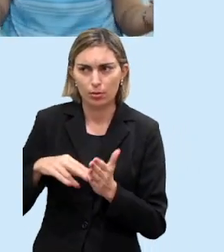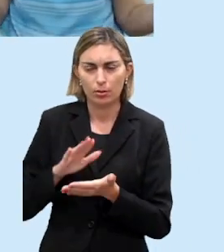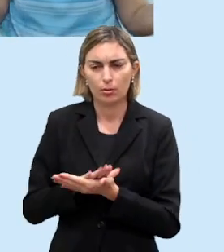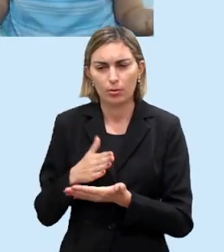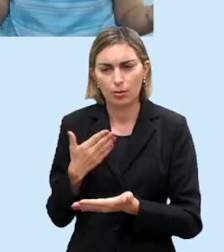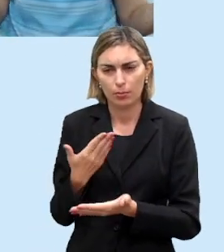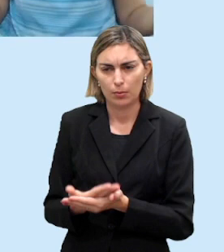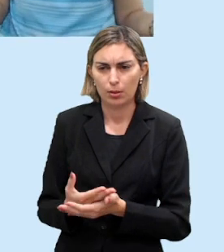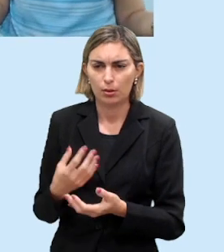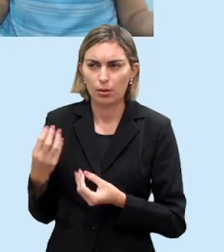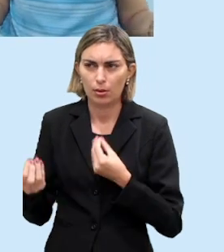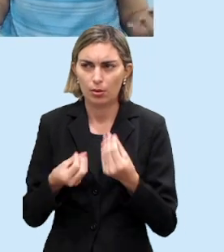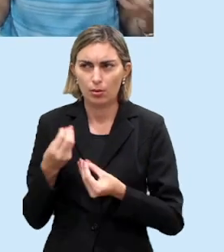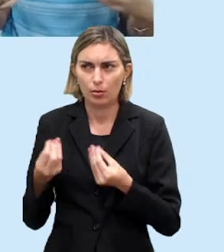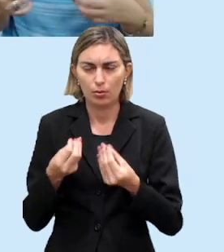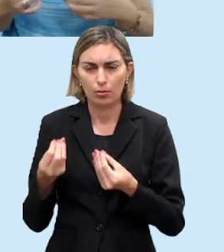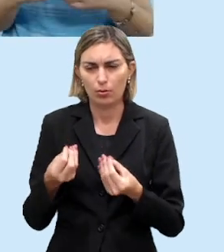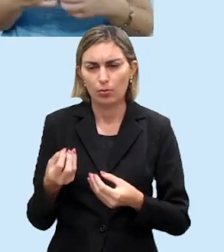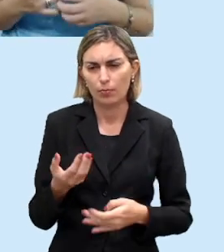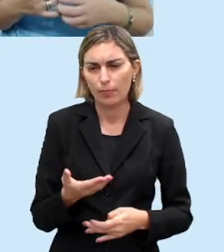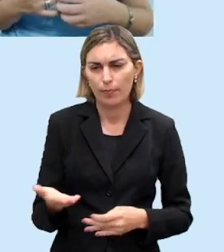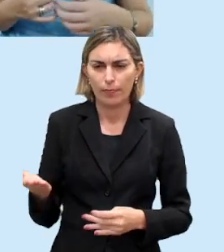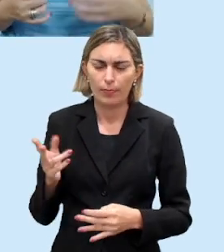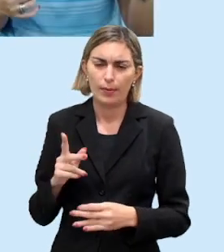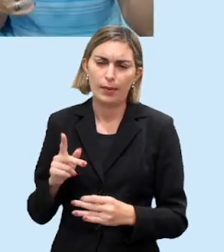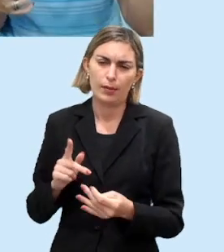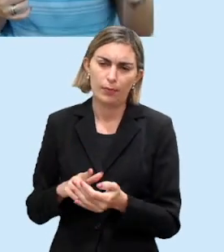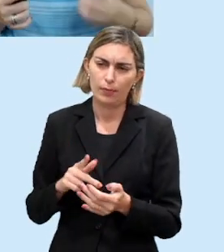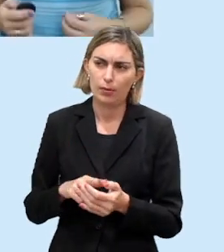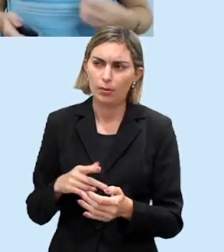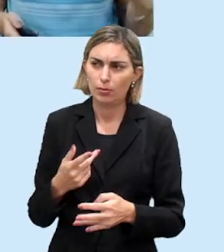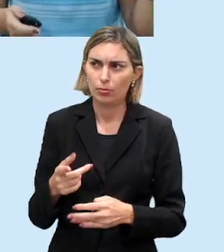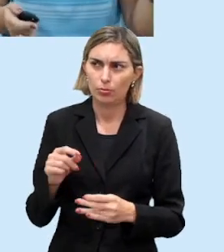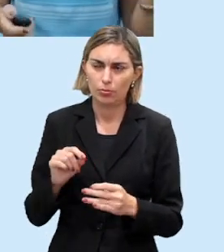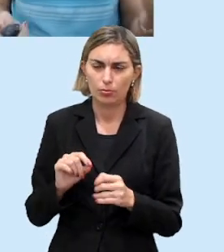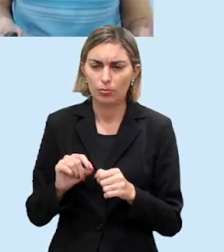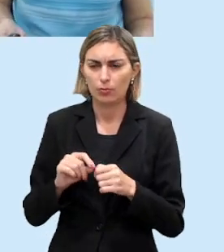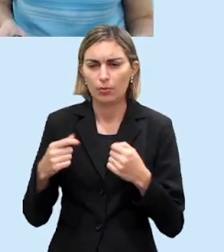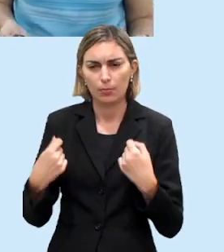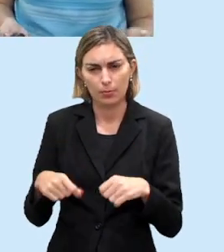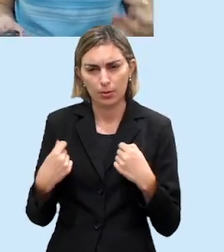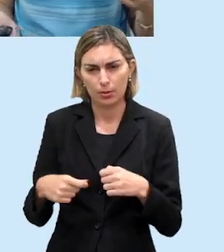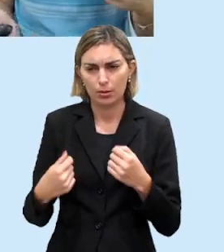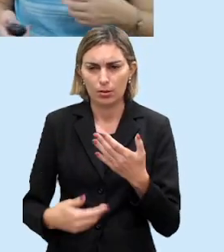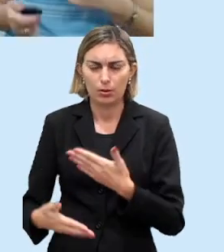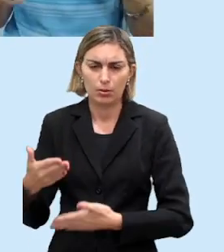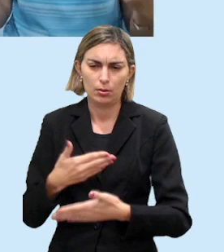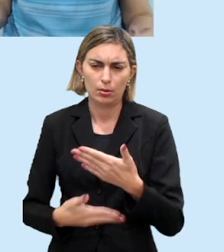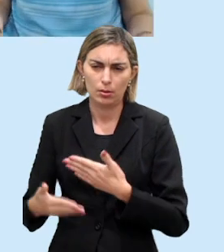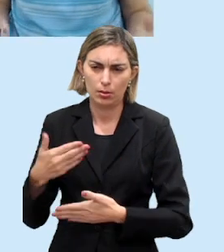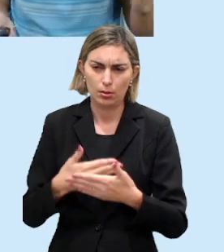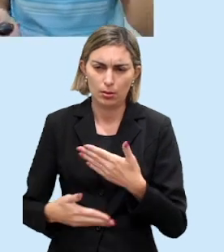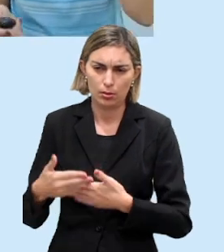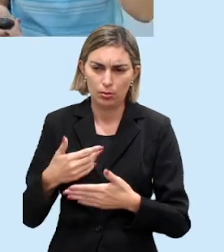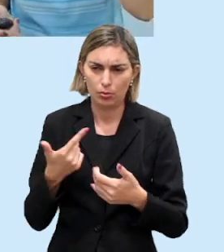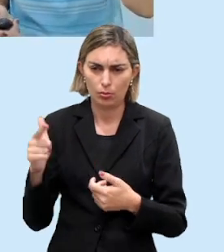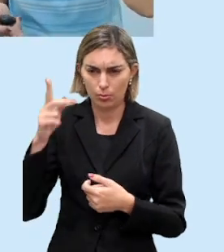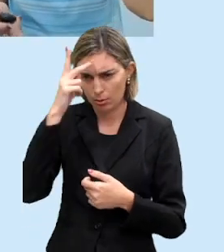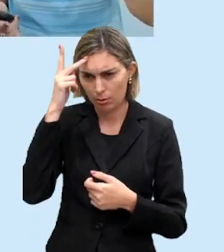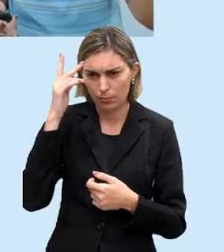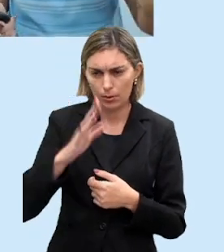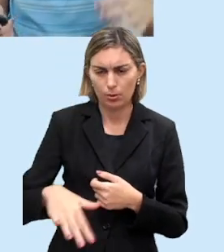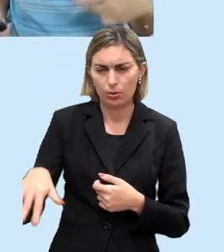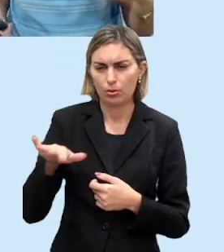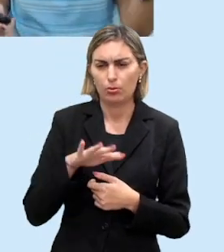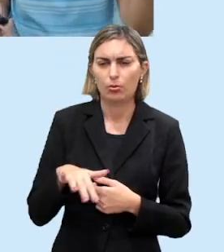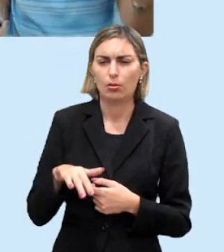tudo que está ao nosso redor. Na verdade, a gente faz isso porque a gente precisa se relacionar, não é, com outras pessoas,